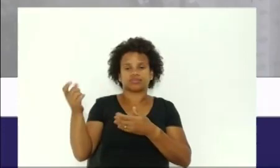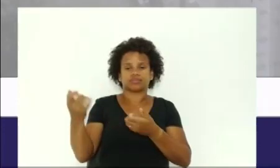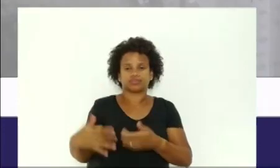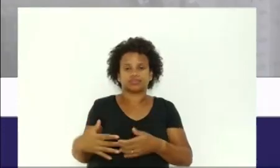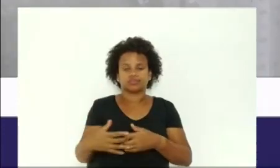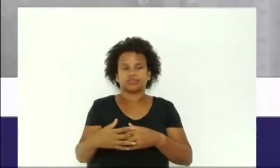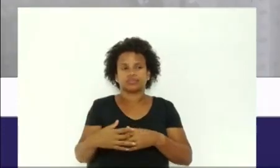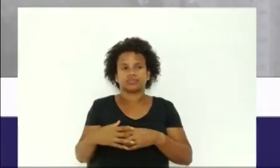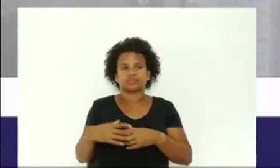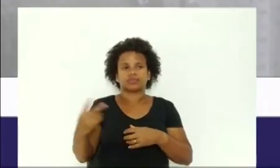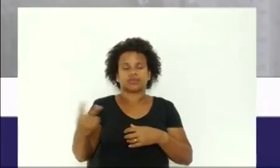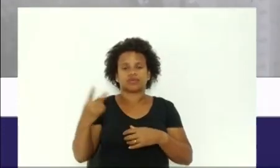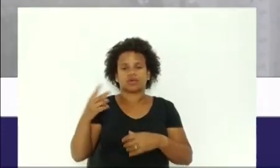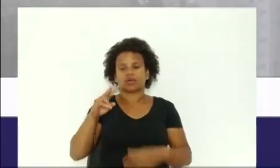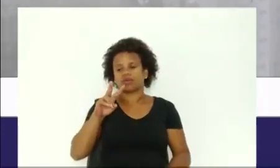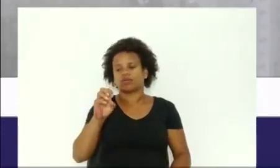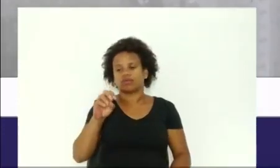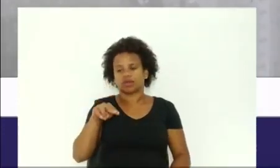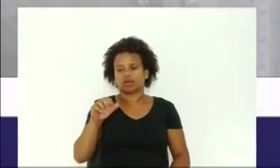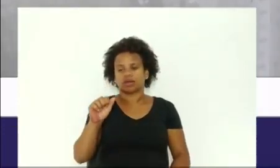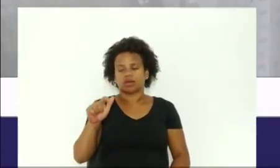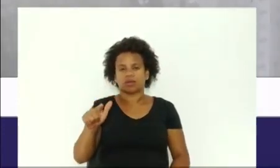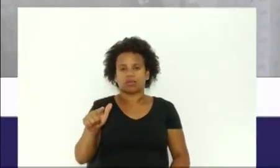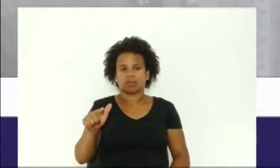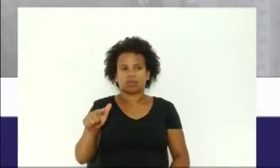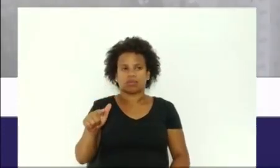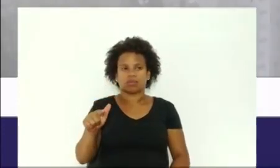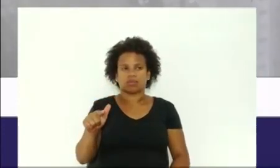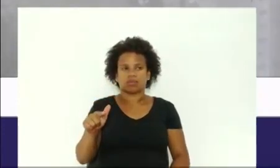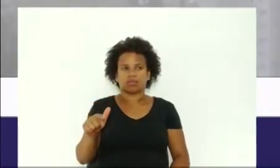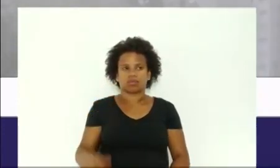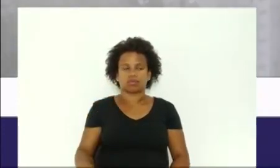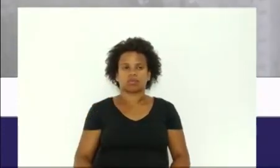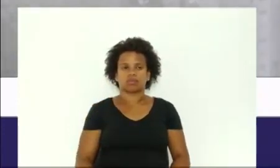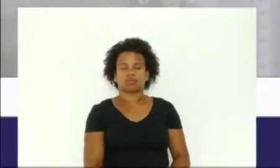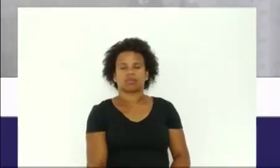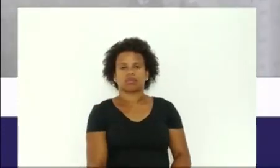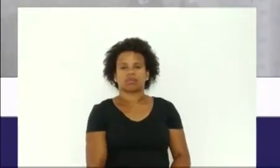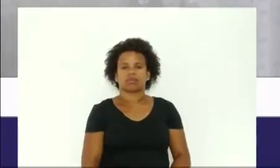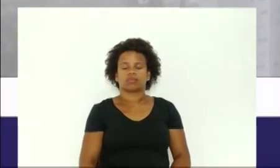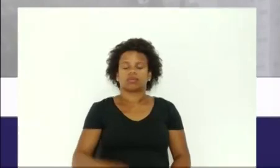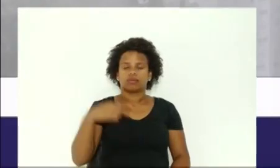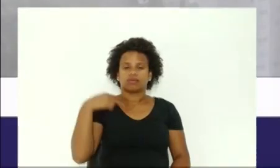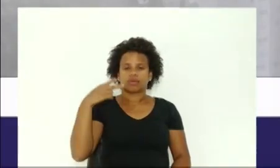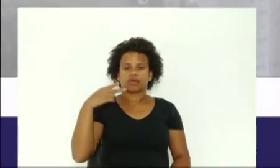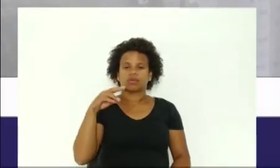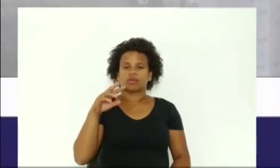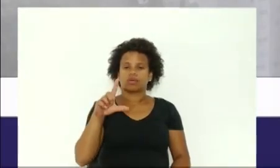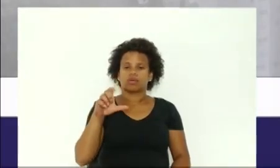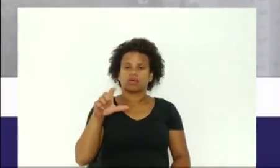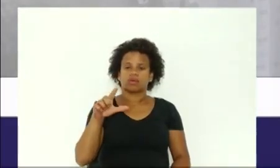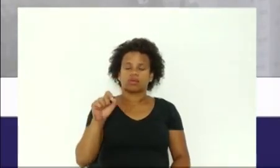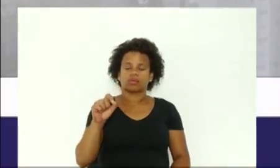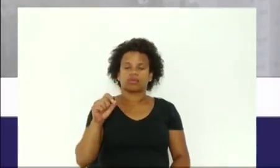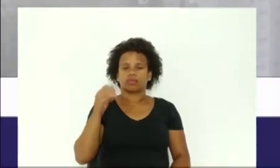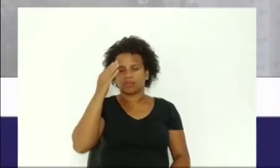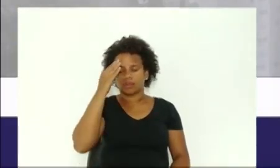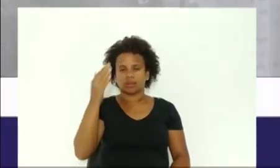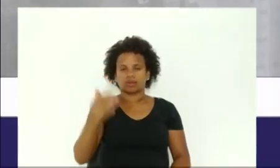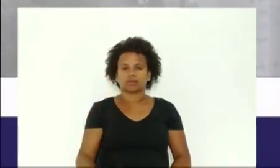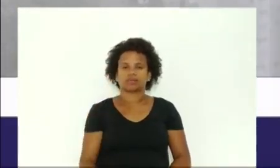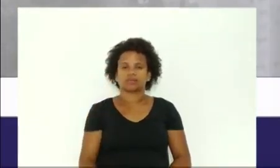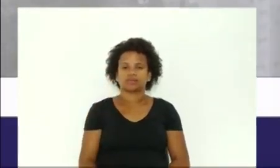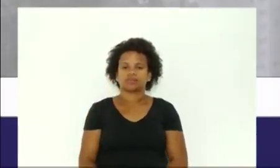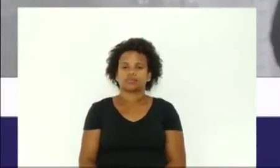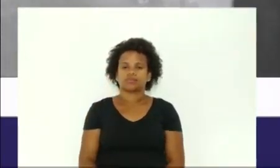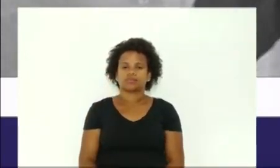Valor venal, né? Só o vereador Lelo está lembrando aqui. Obrigado, vereador.